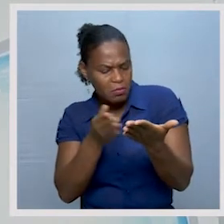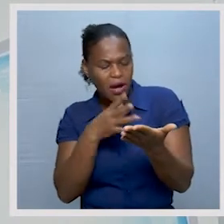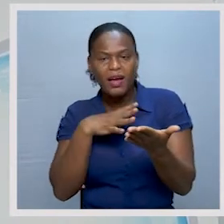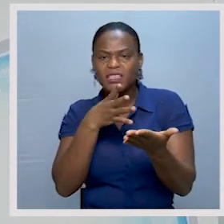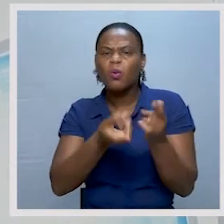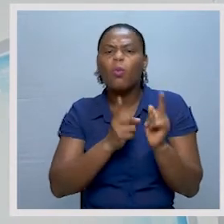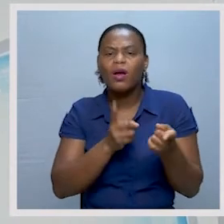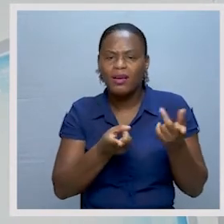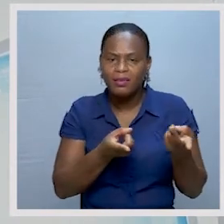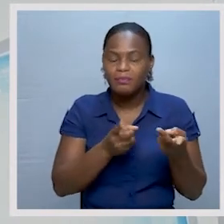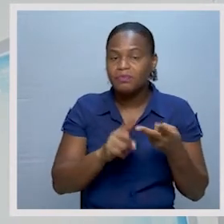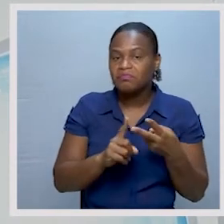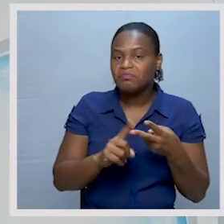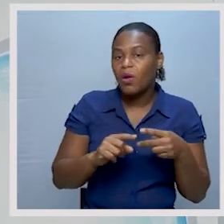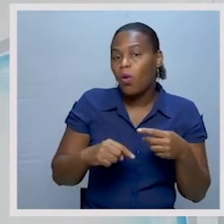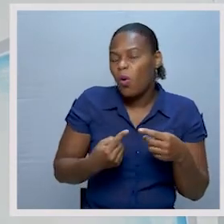significado de